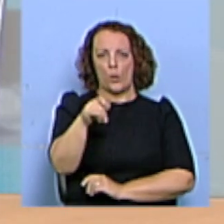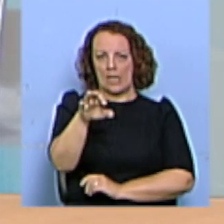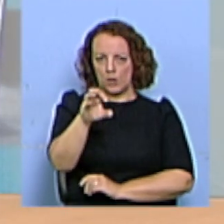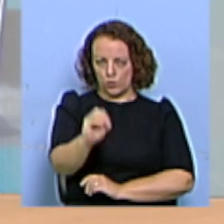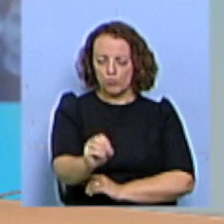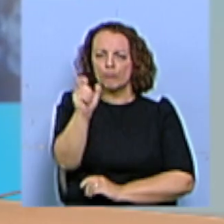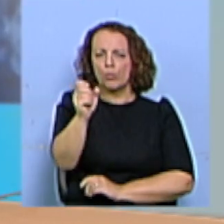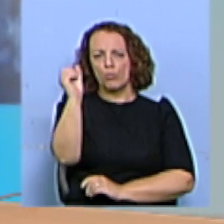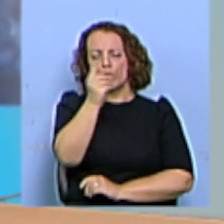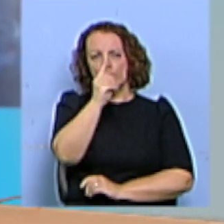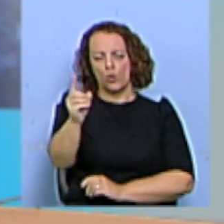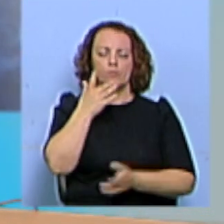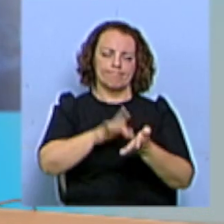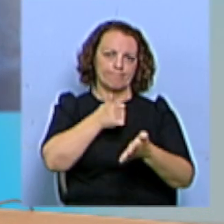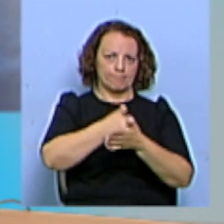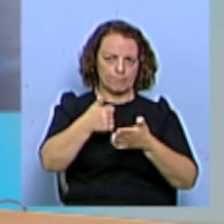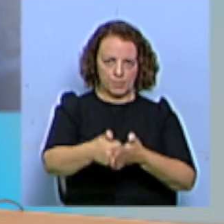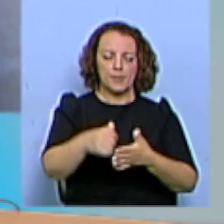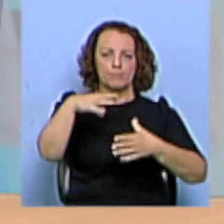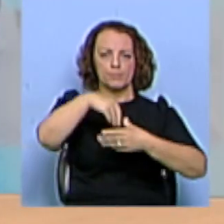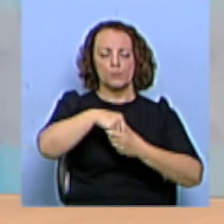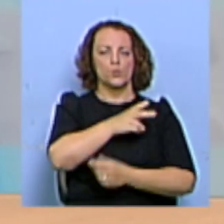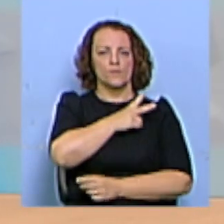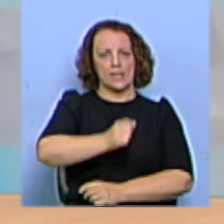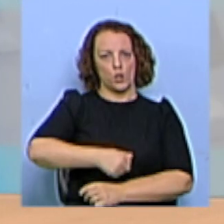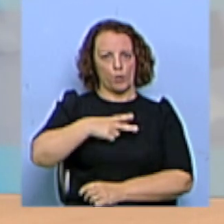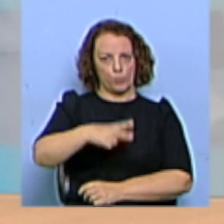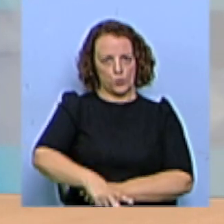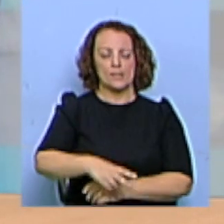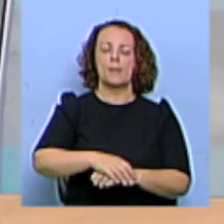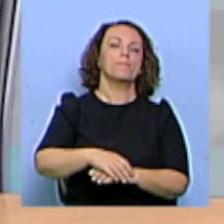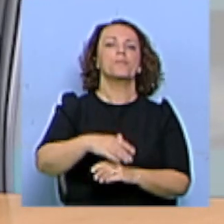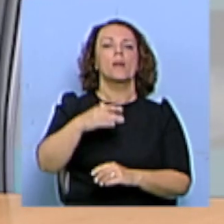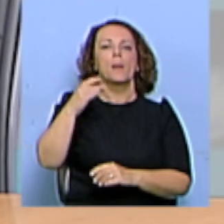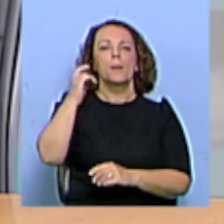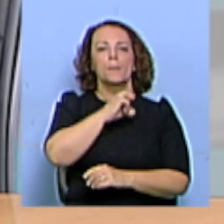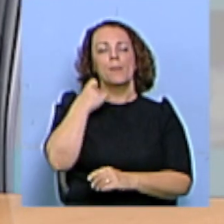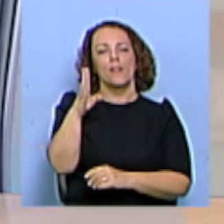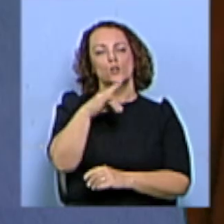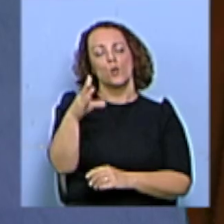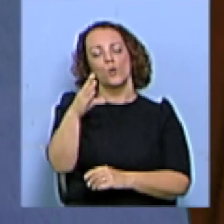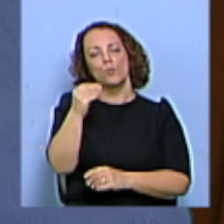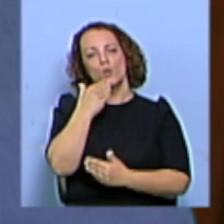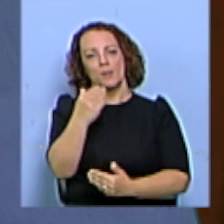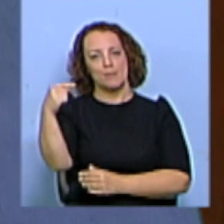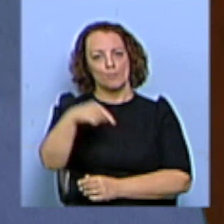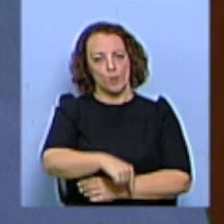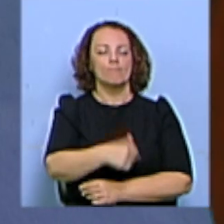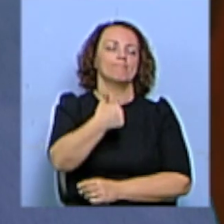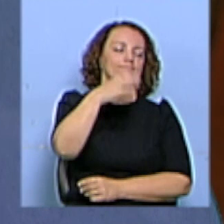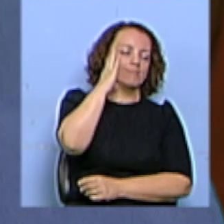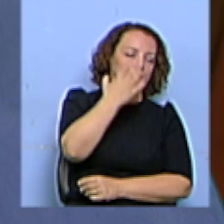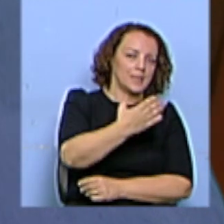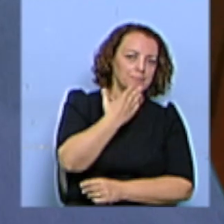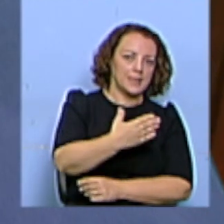Escritura na Universidade Católica Portuguesa. Cumprimento. Boa tarde, Padre João. Obrigado. Boa tarde. Por estar connosco. De